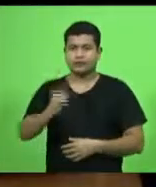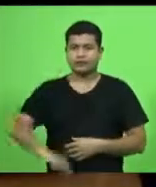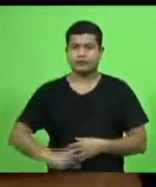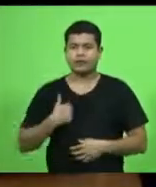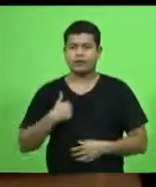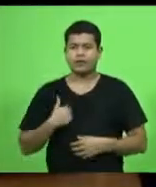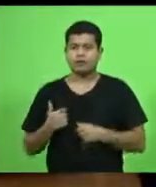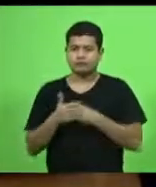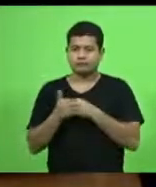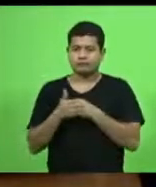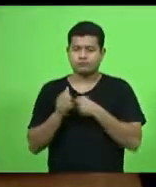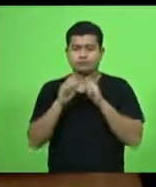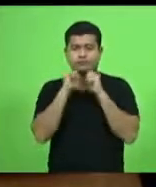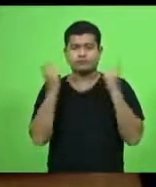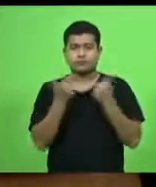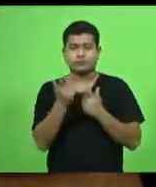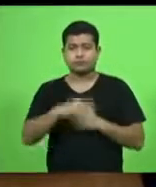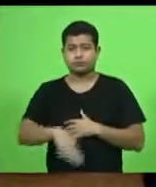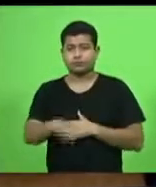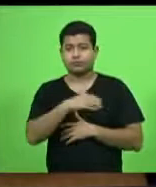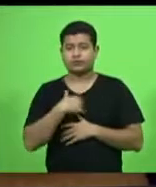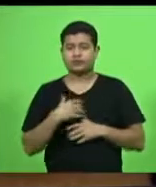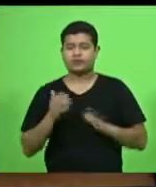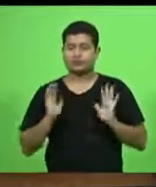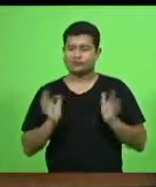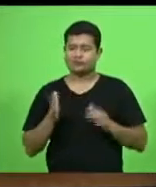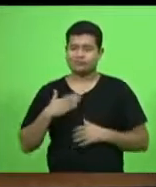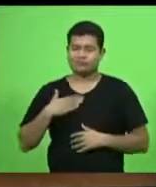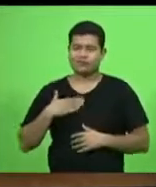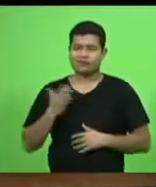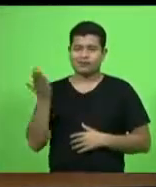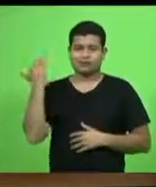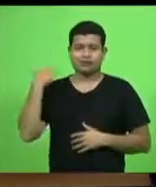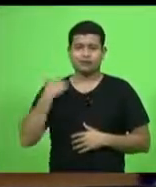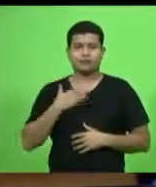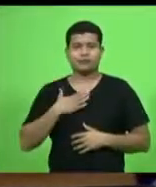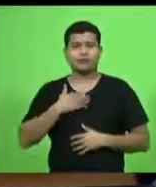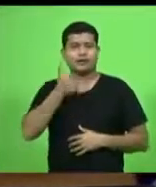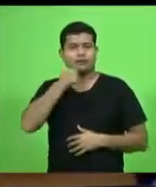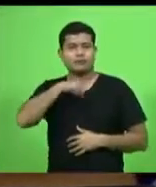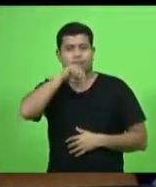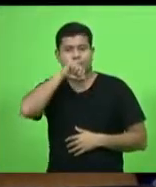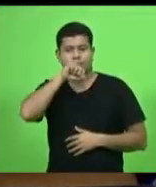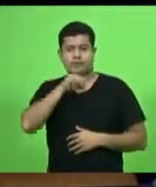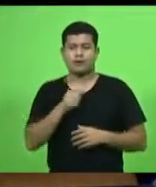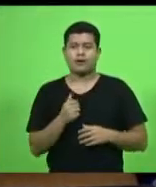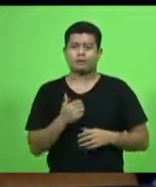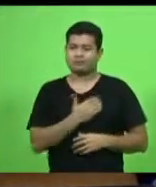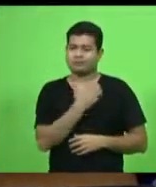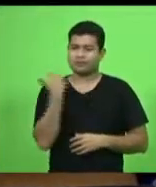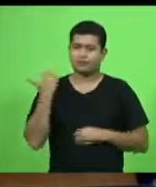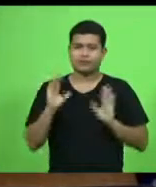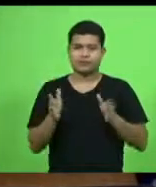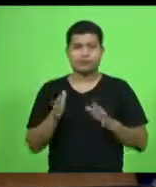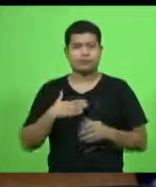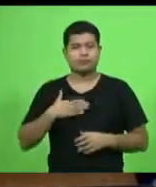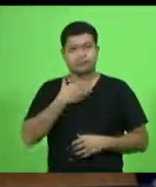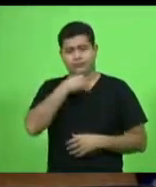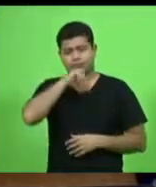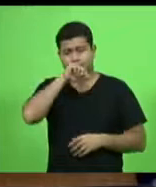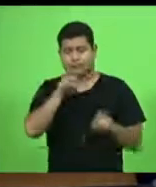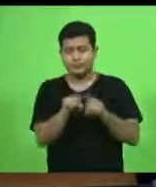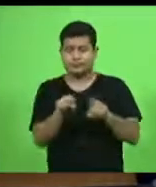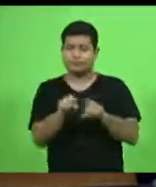da Assembleia. Também já perdi a minha mãe há uns 5 anos atrás, meu pai também. E a gente sabe